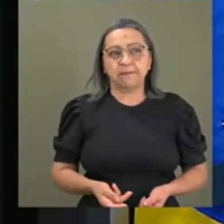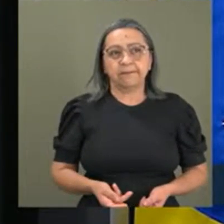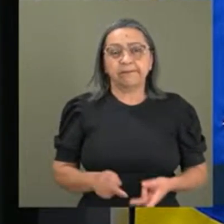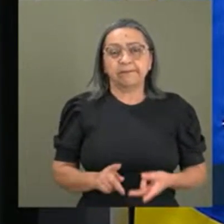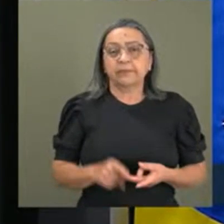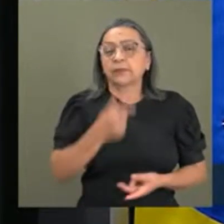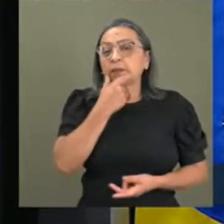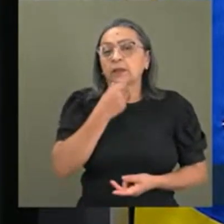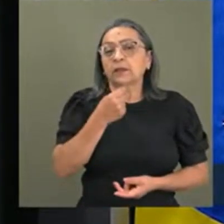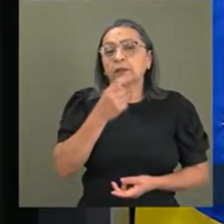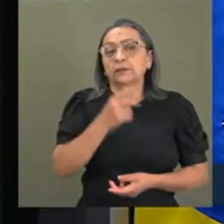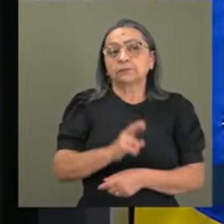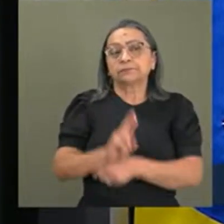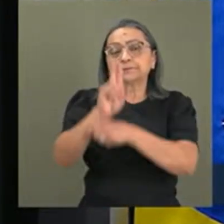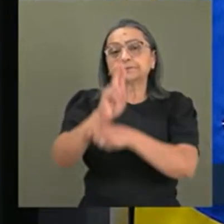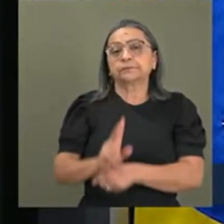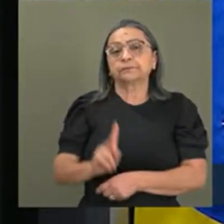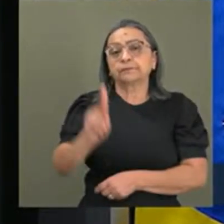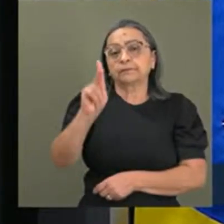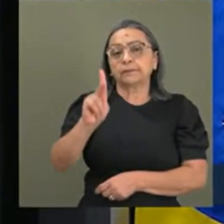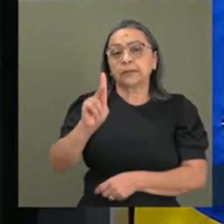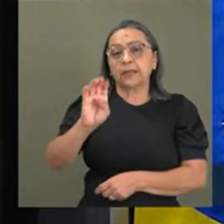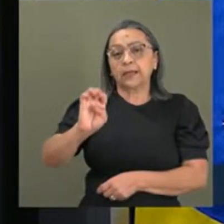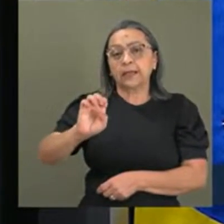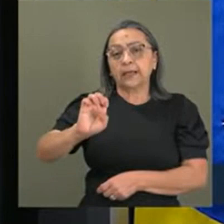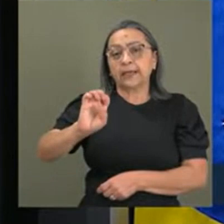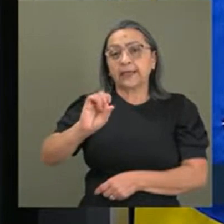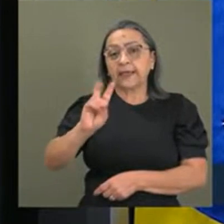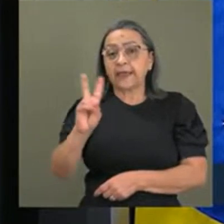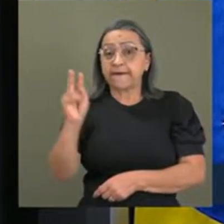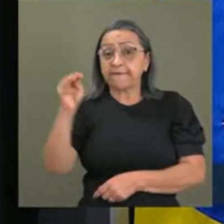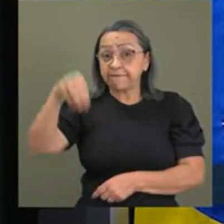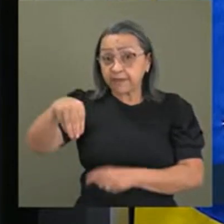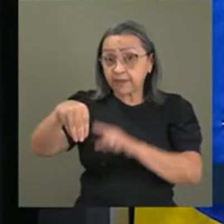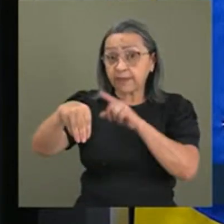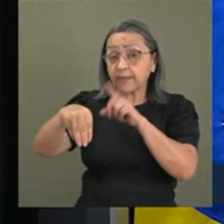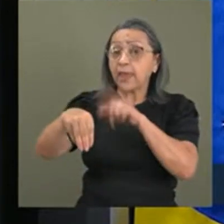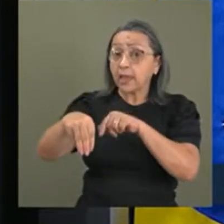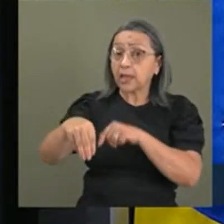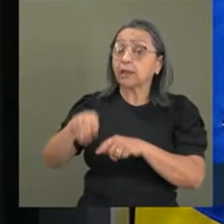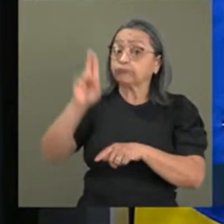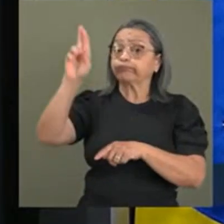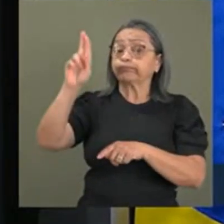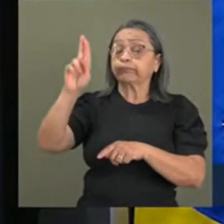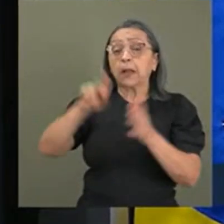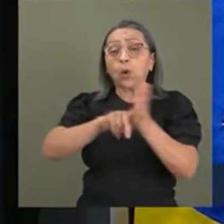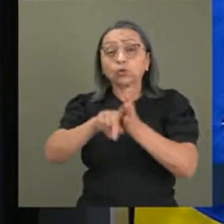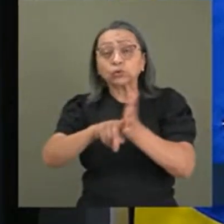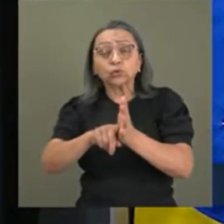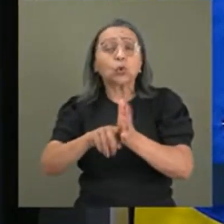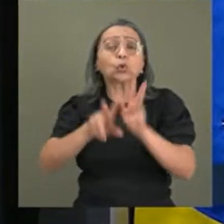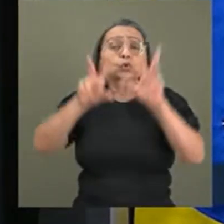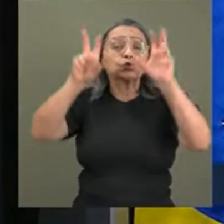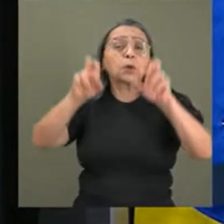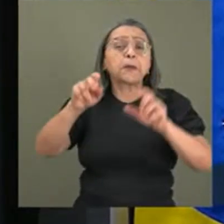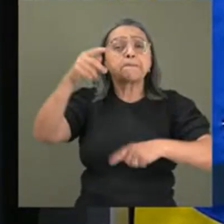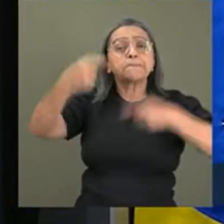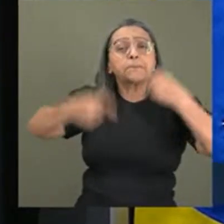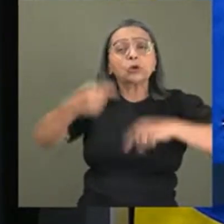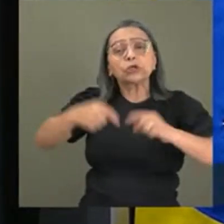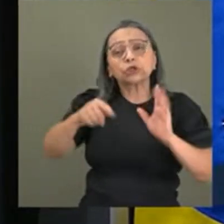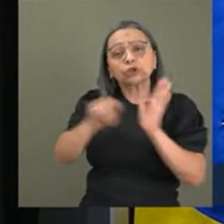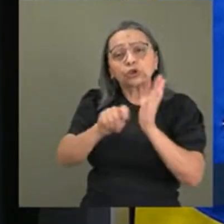do senhor Kevin Seibert, que foi consultor sobre política de drogas,